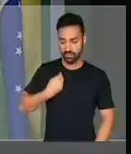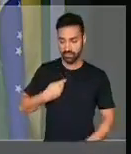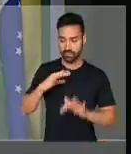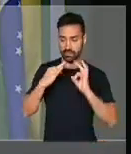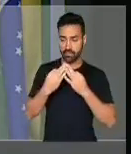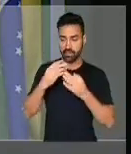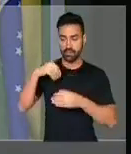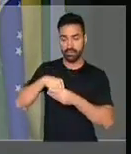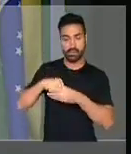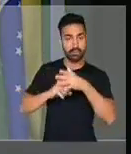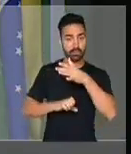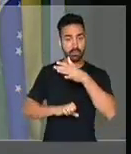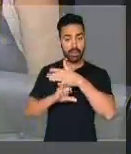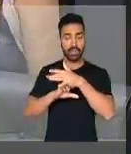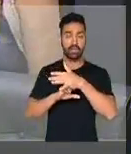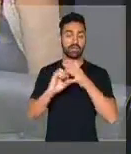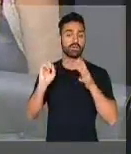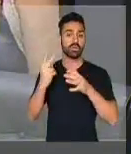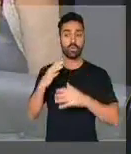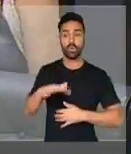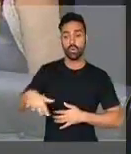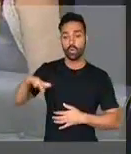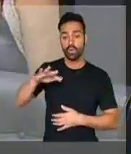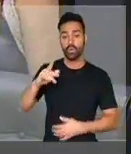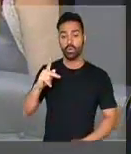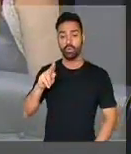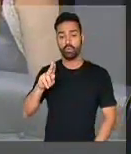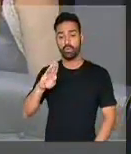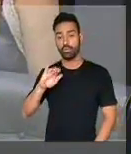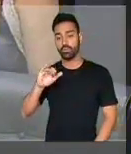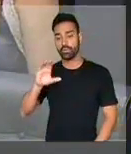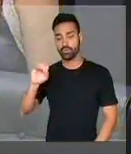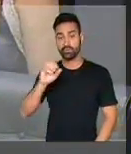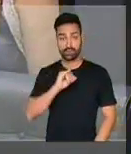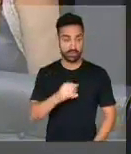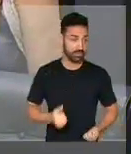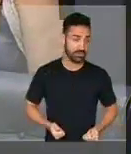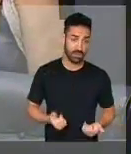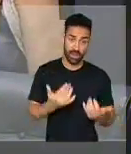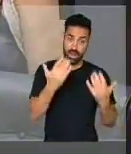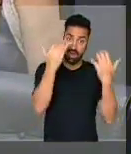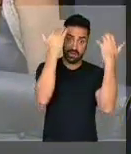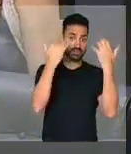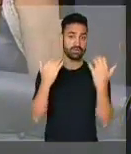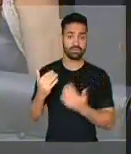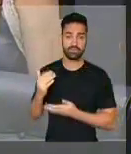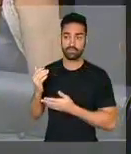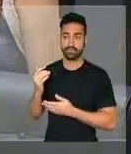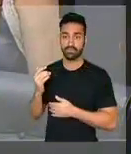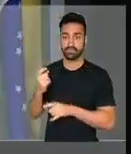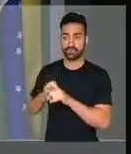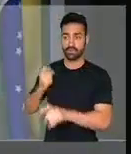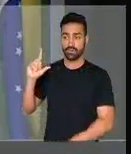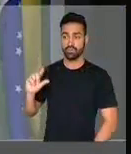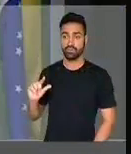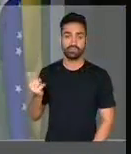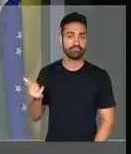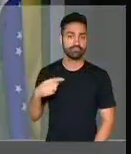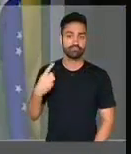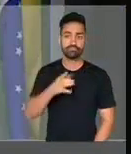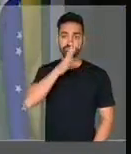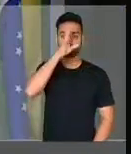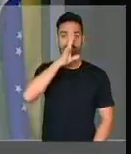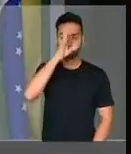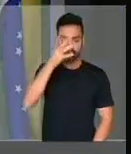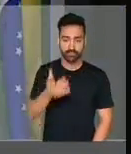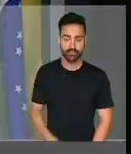vida familiar, na empresa, né? No setor público. Cada vez que você gasta mais do que você arrecada, acaba pagando